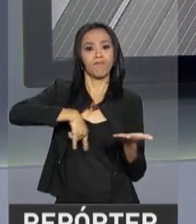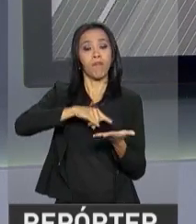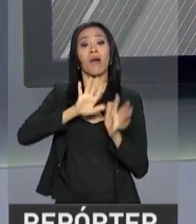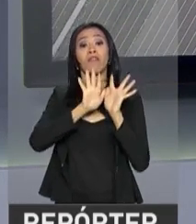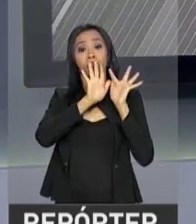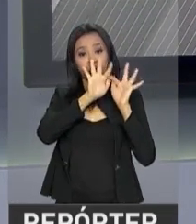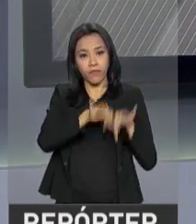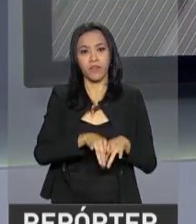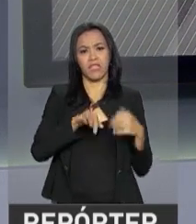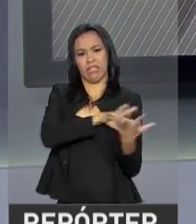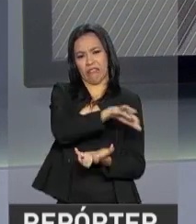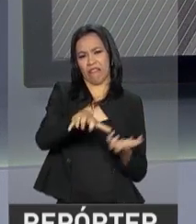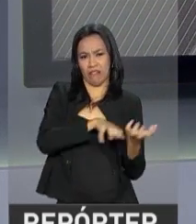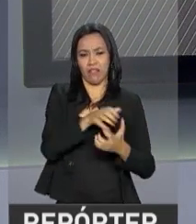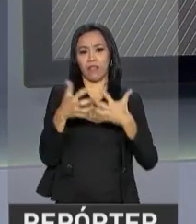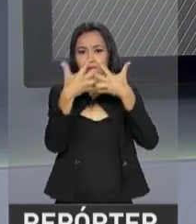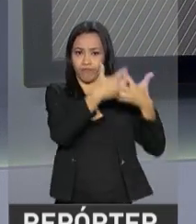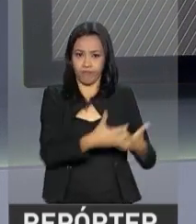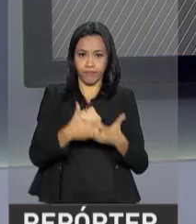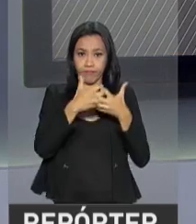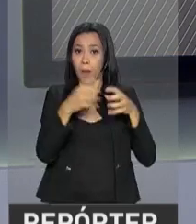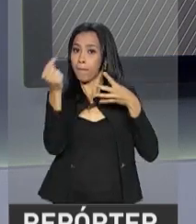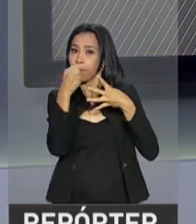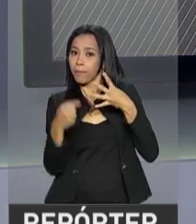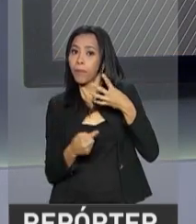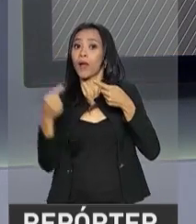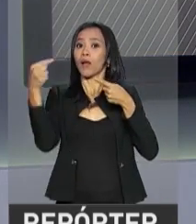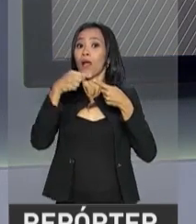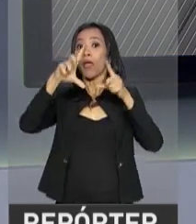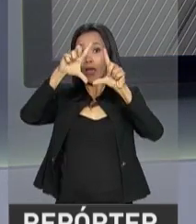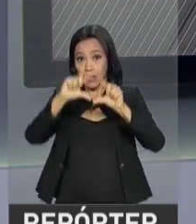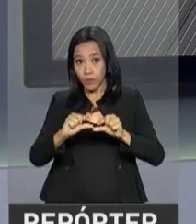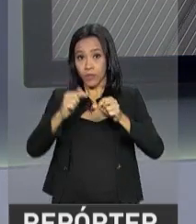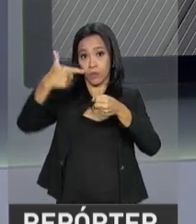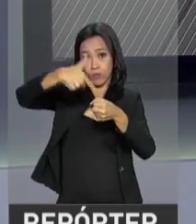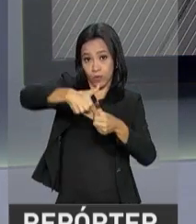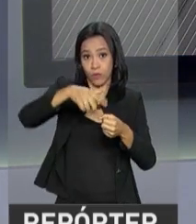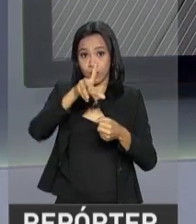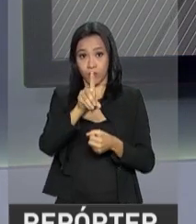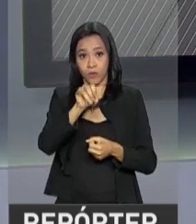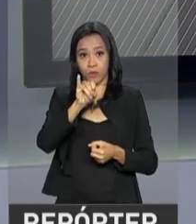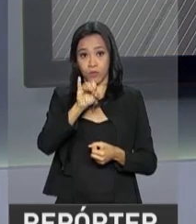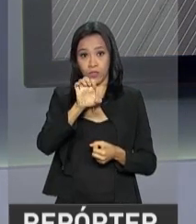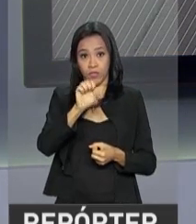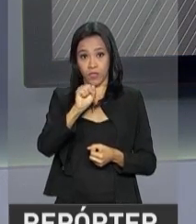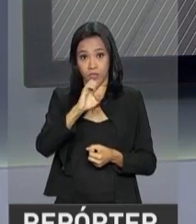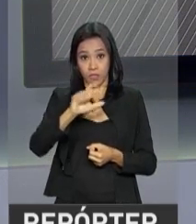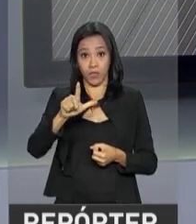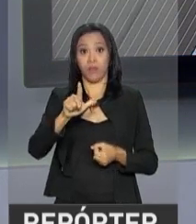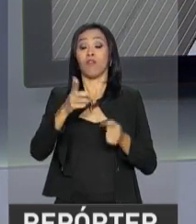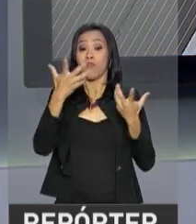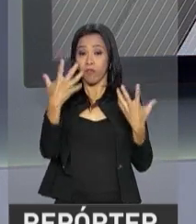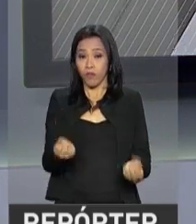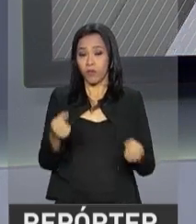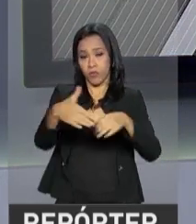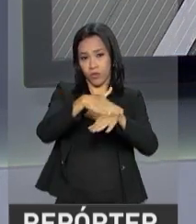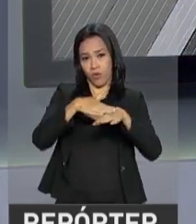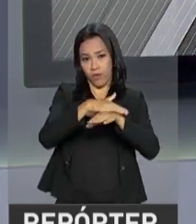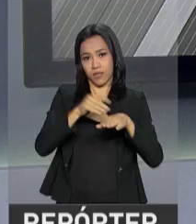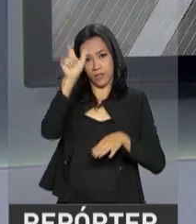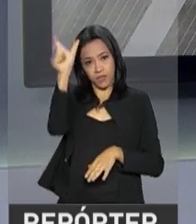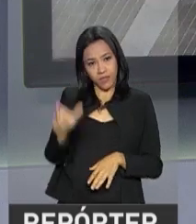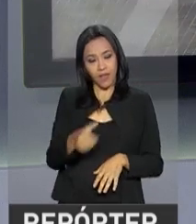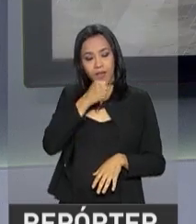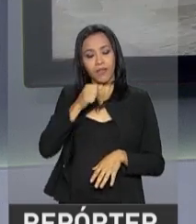caminhoneiros entre os pontos está a redução do preço do diesel nas bombas vamos direto ao Palácio do Planalto conversar com a repórter Cleide